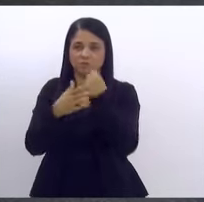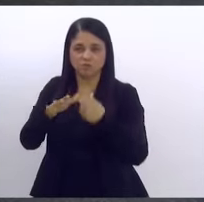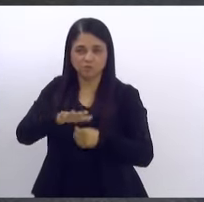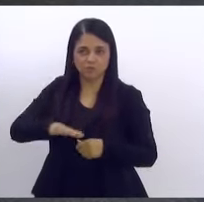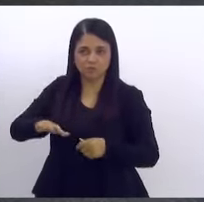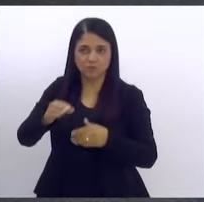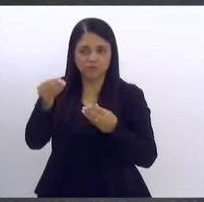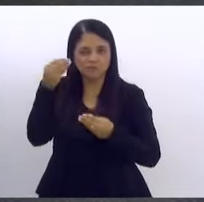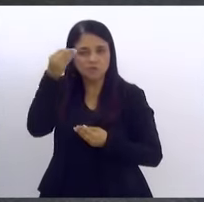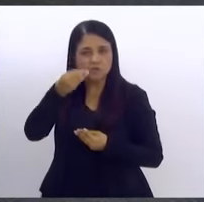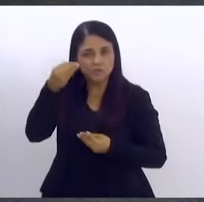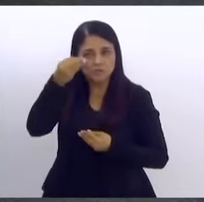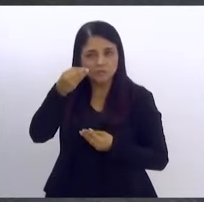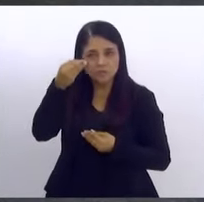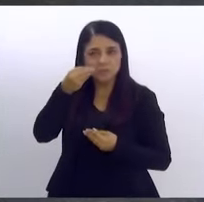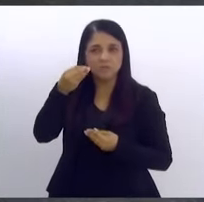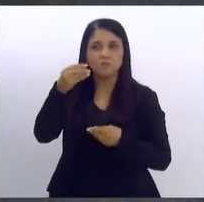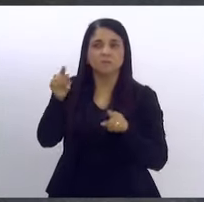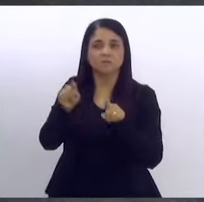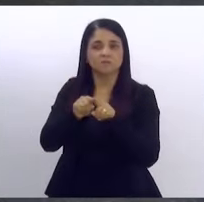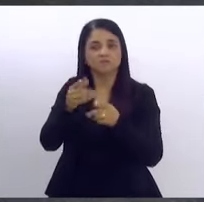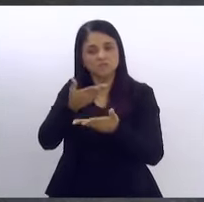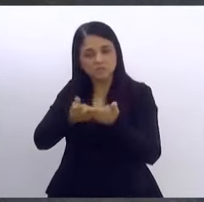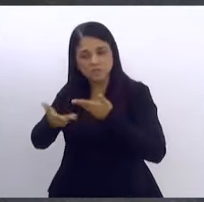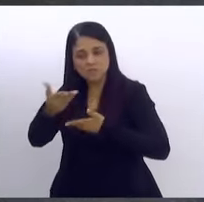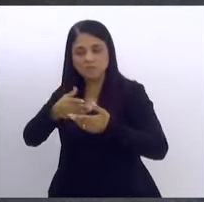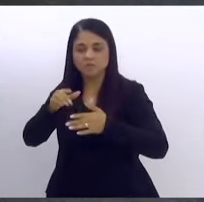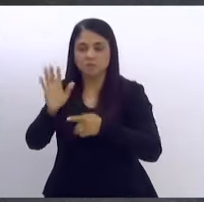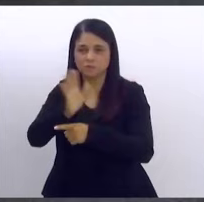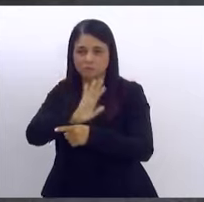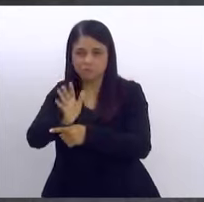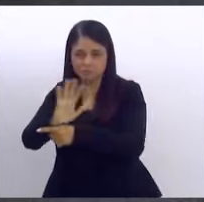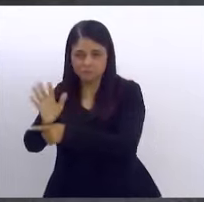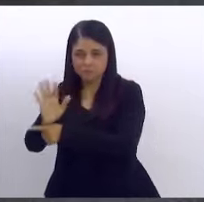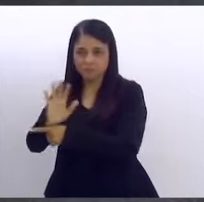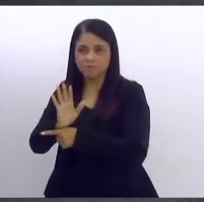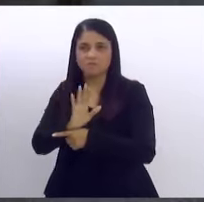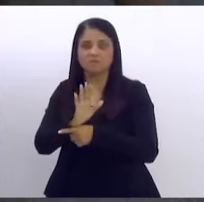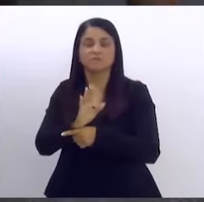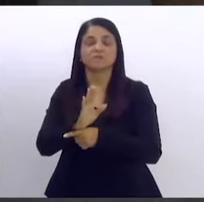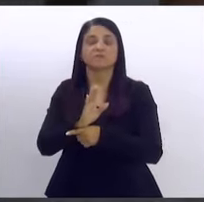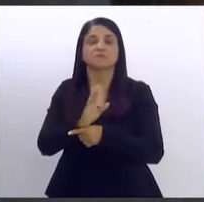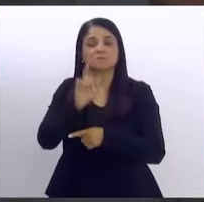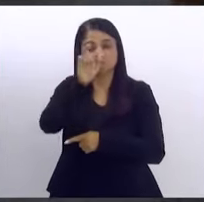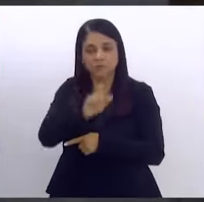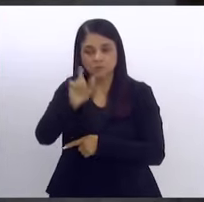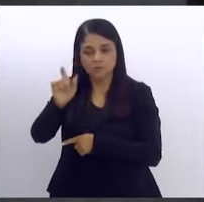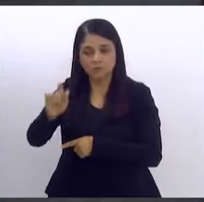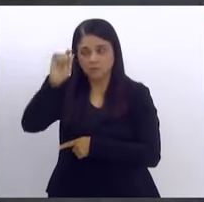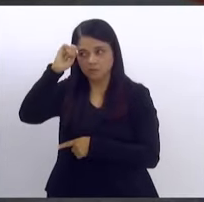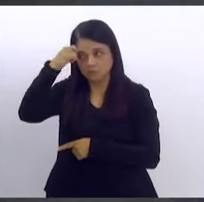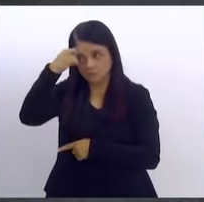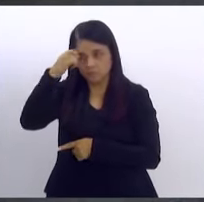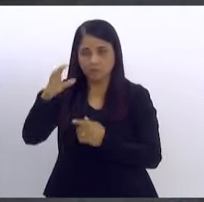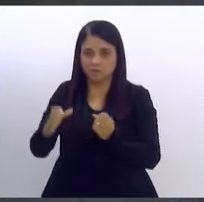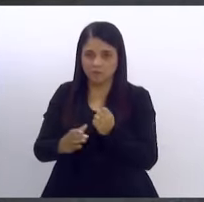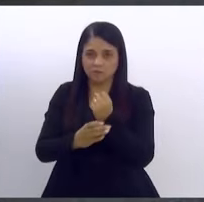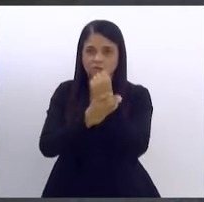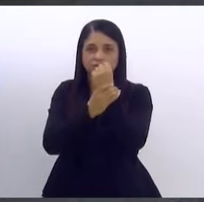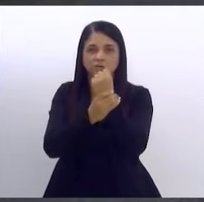de experimentação radical, de elaboração, produção do cinema feito por pessoas negras,